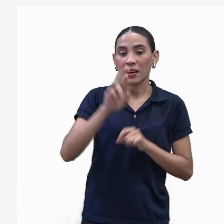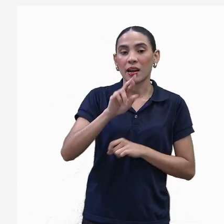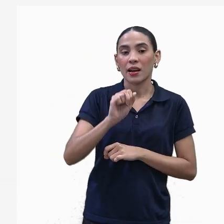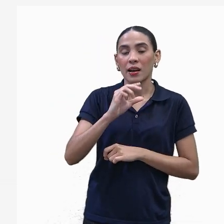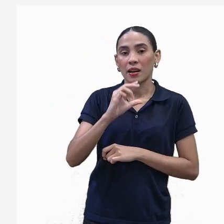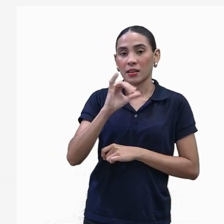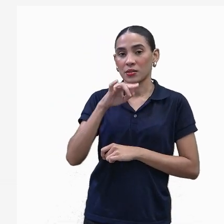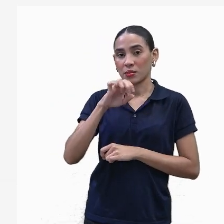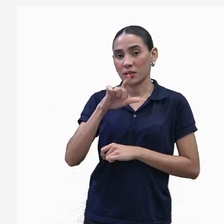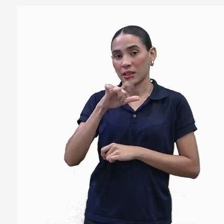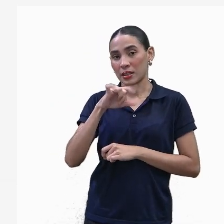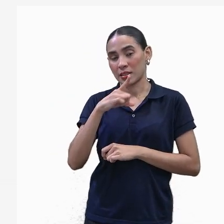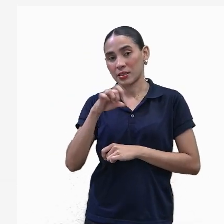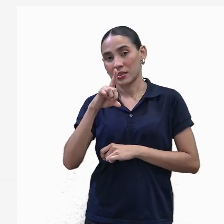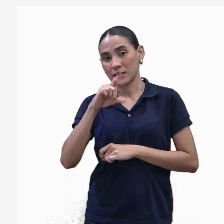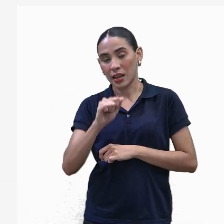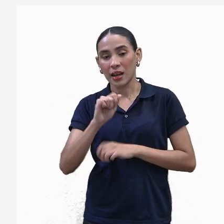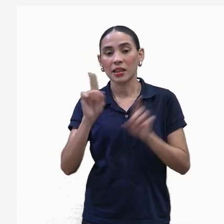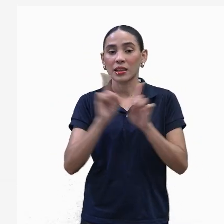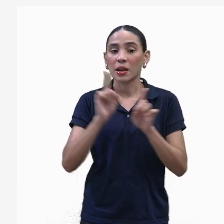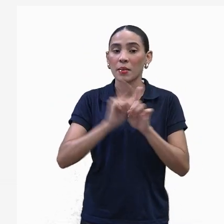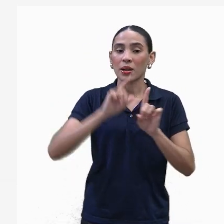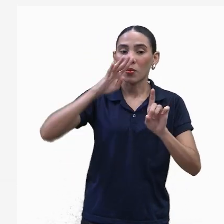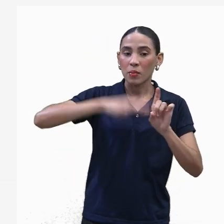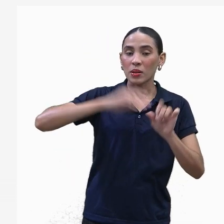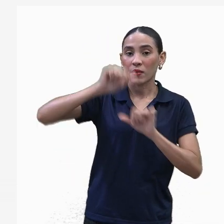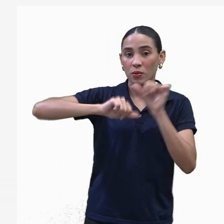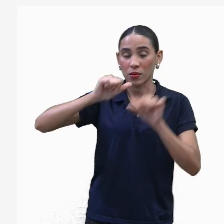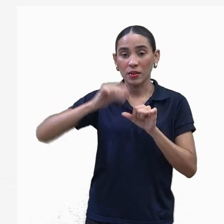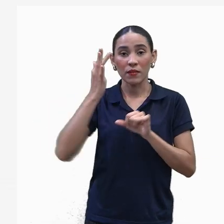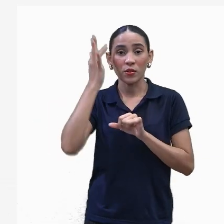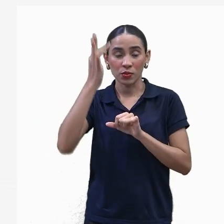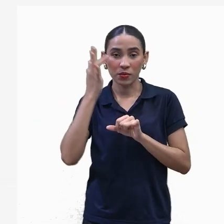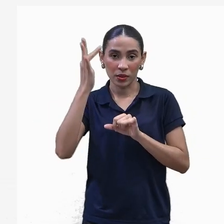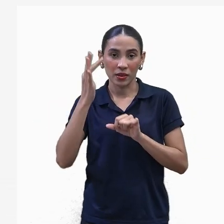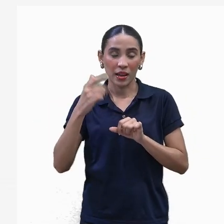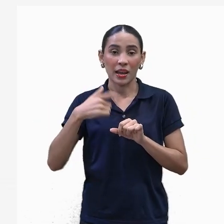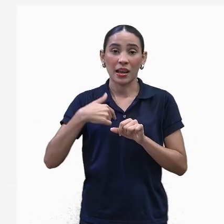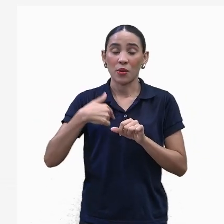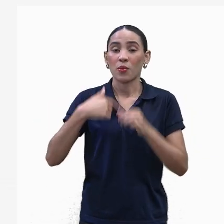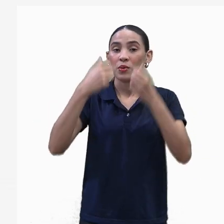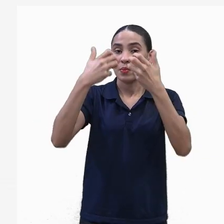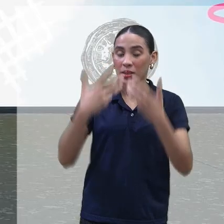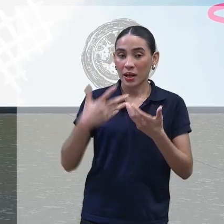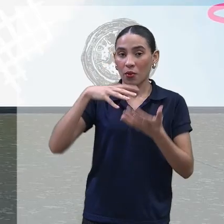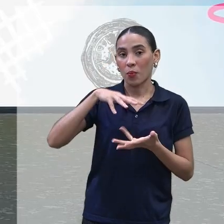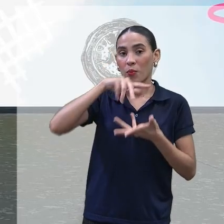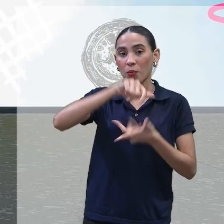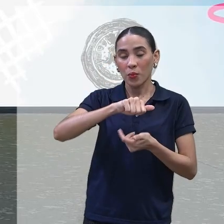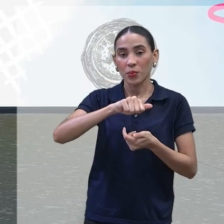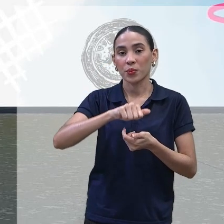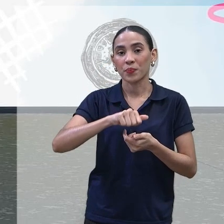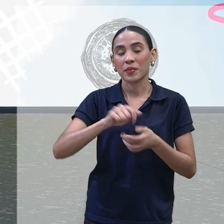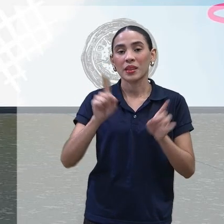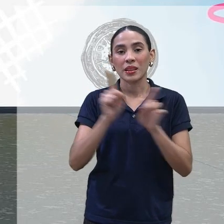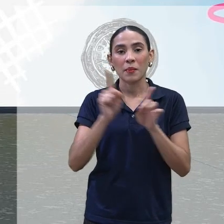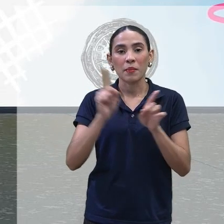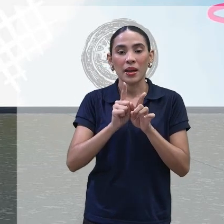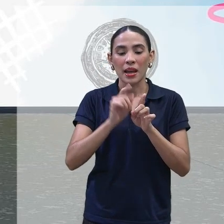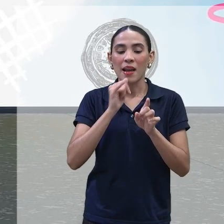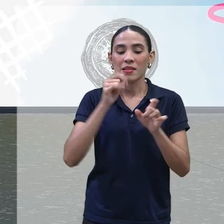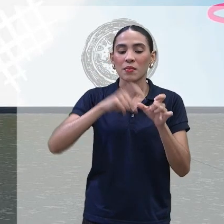racionalizada. É essa a ideia. Do mito à filosofia nada mais é do que isso, né? Eu explicar o mundo, né? Saindo